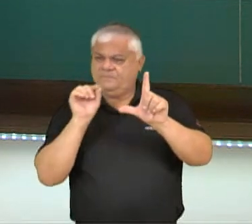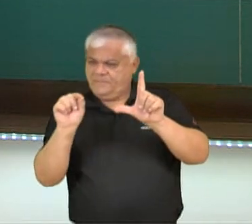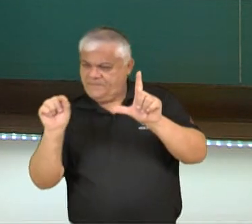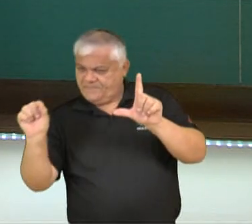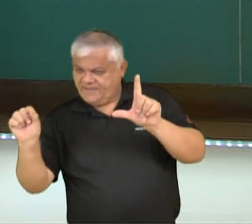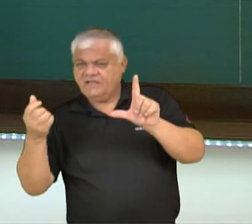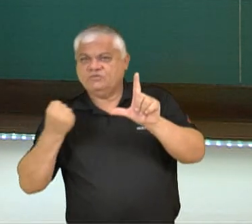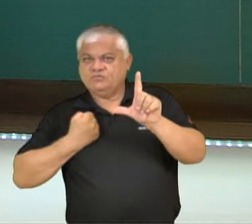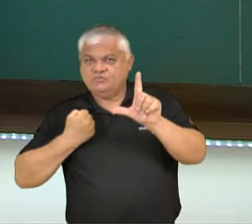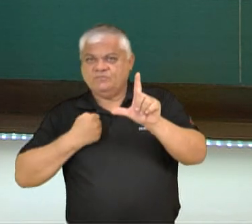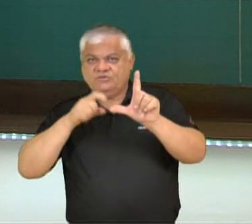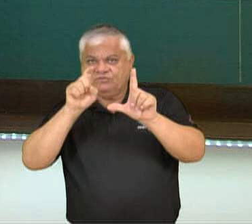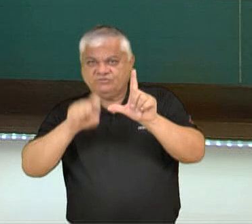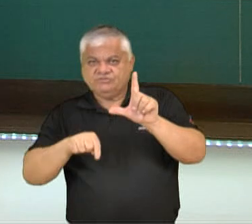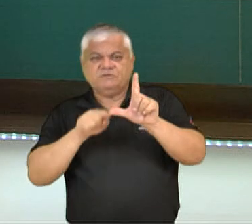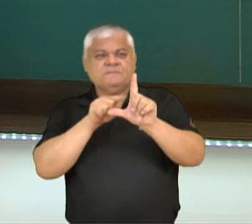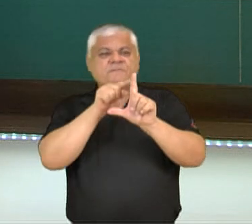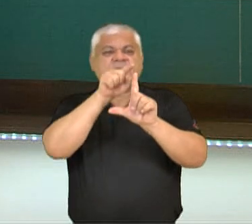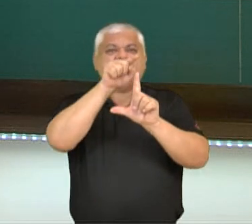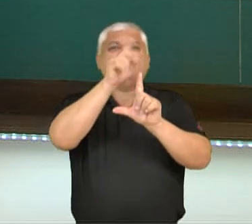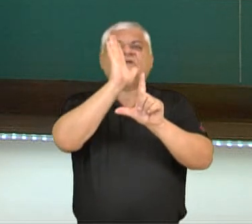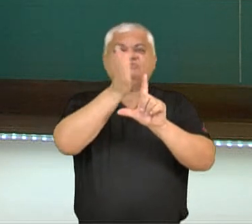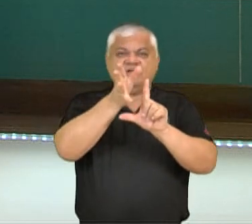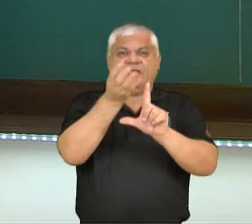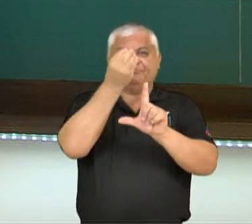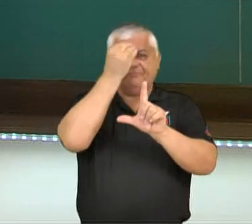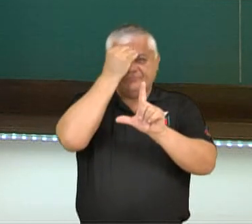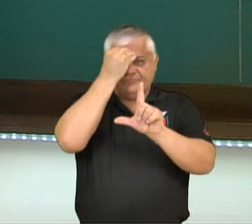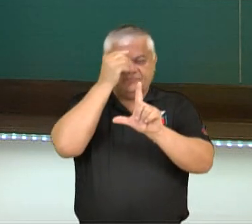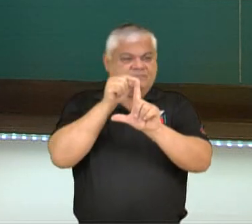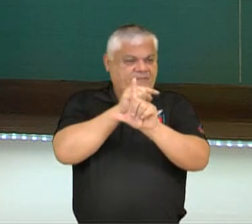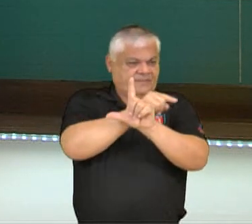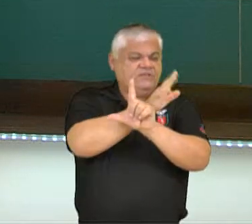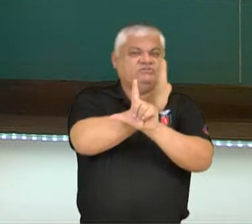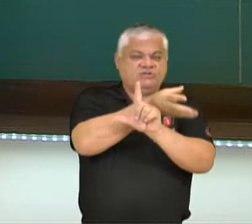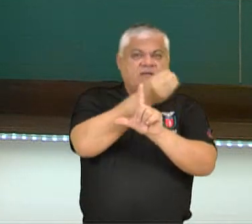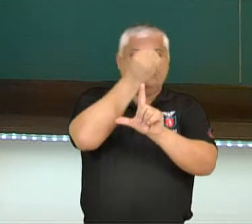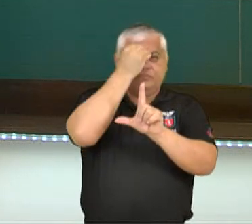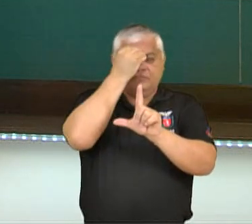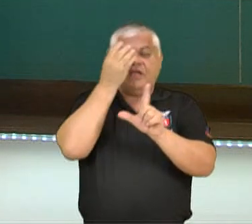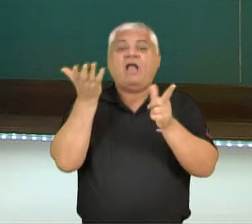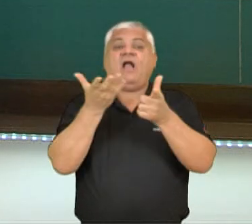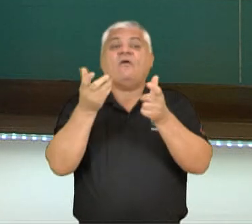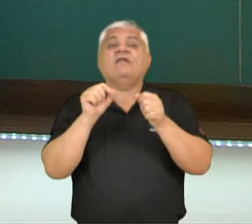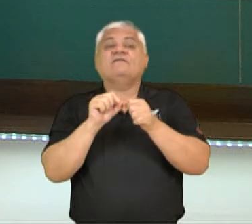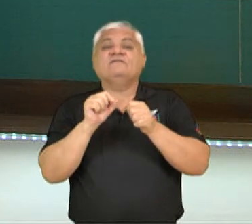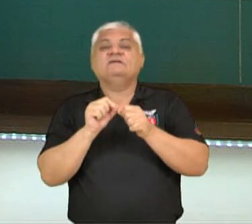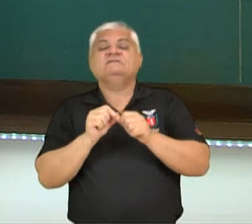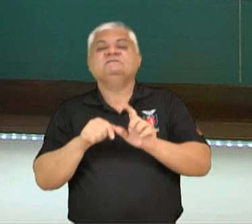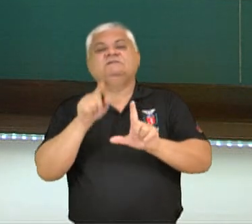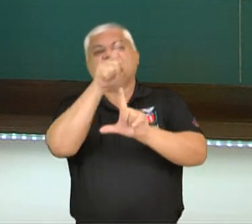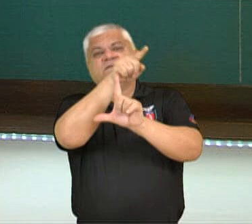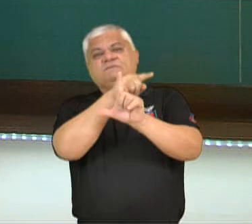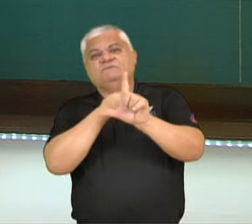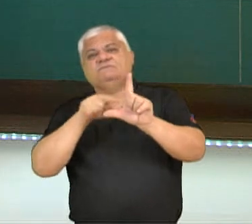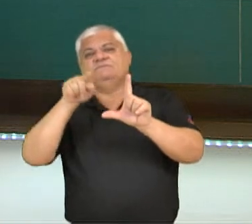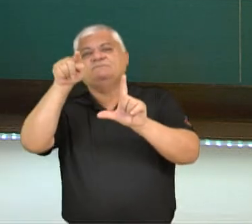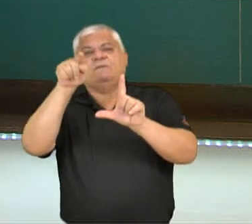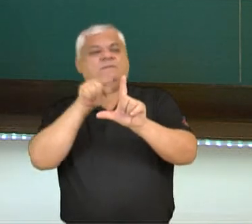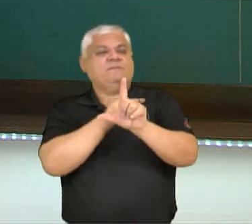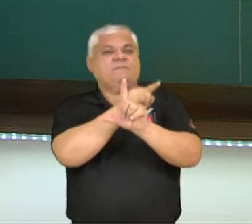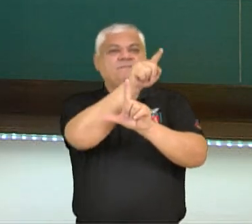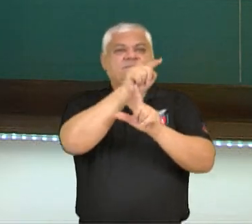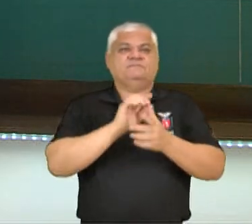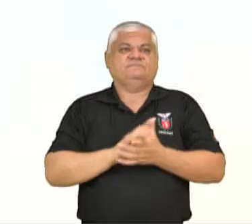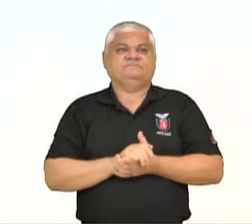tenho mais 4 pontos para posicionar no sistema cartesiano e daí sim unir esses pontos para representar a